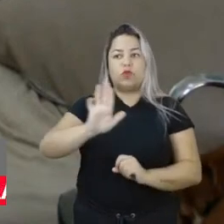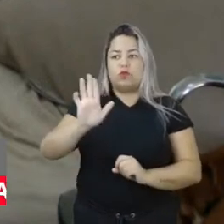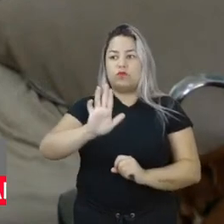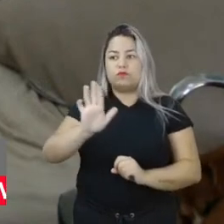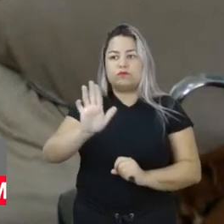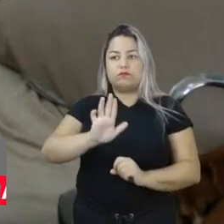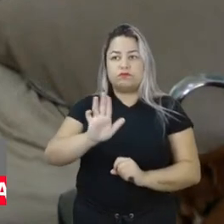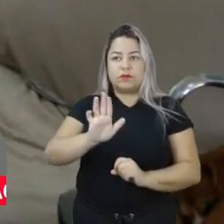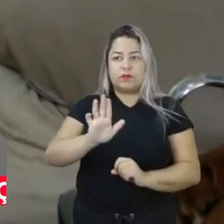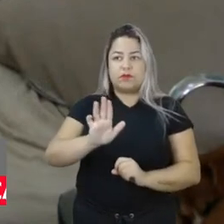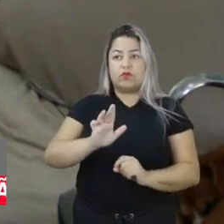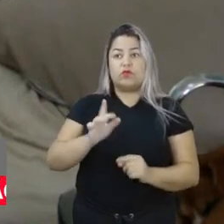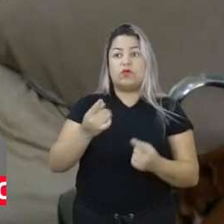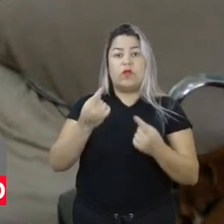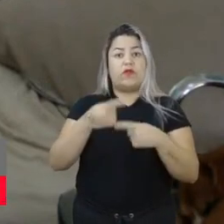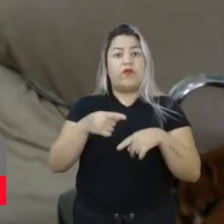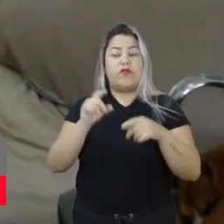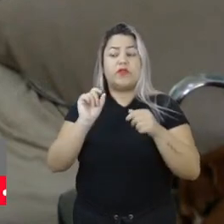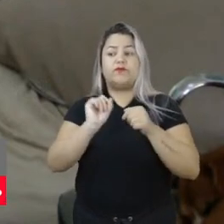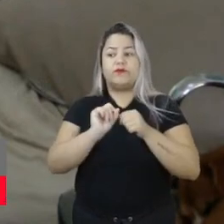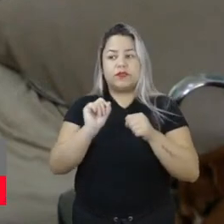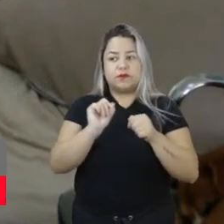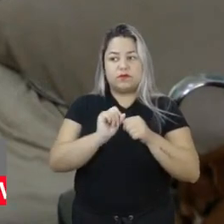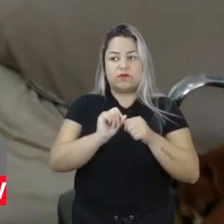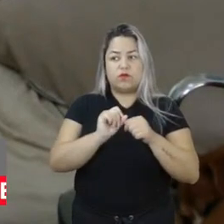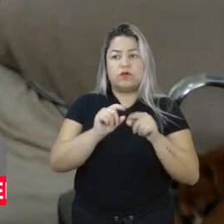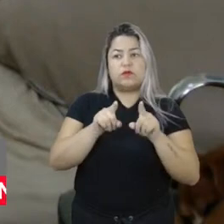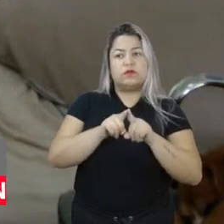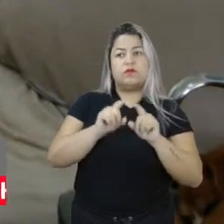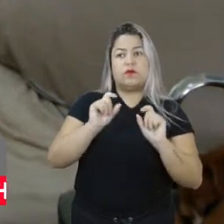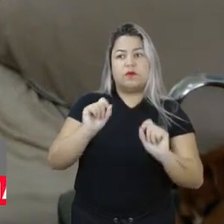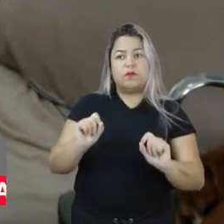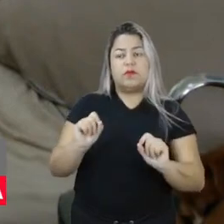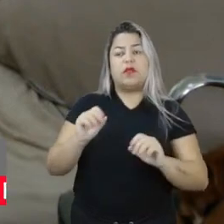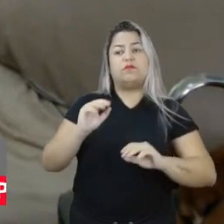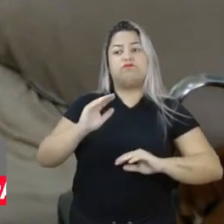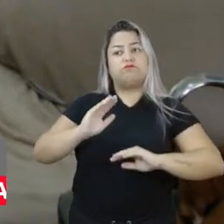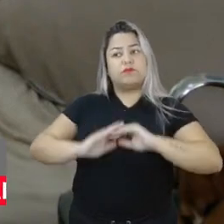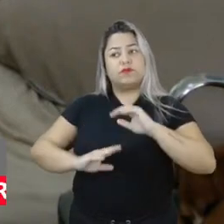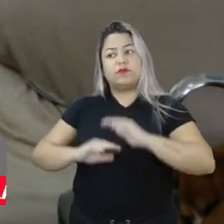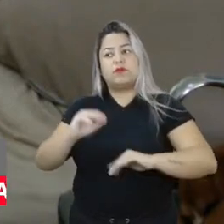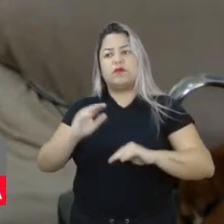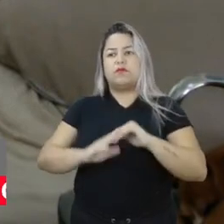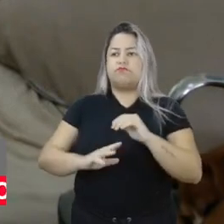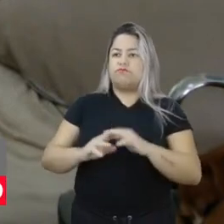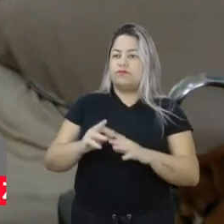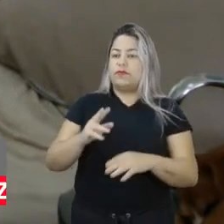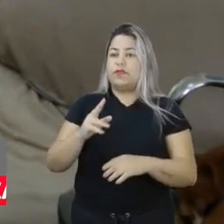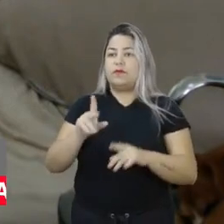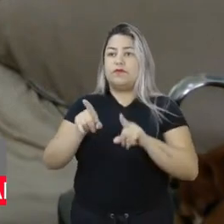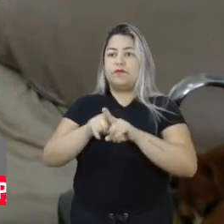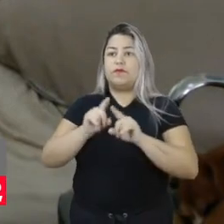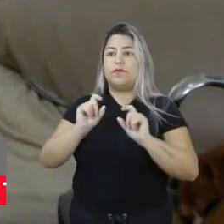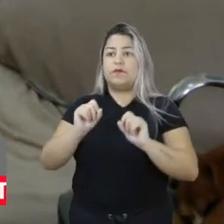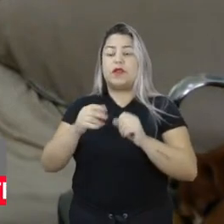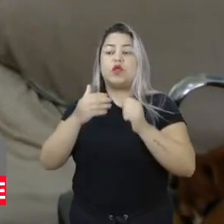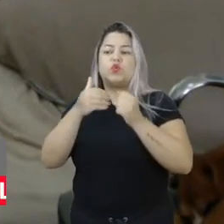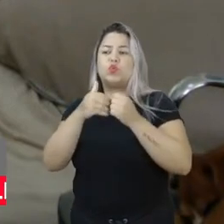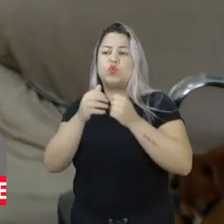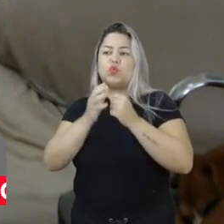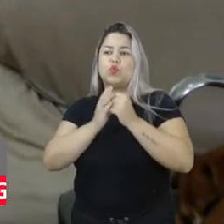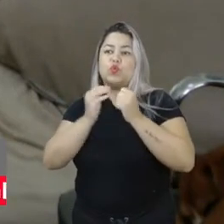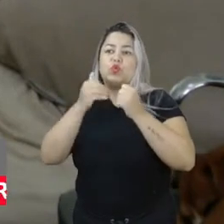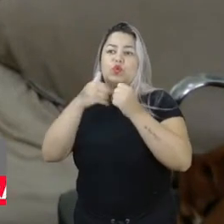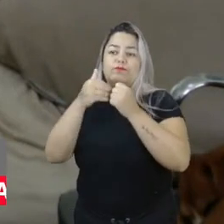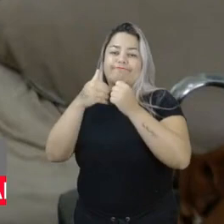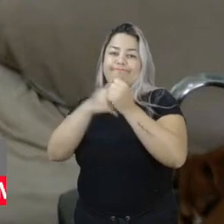Lula e fez o que o sionismo adora praticar, que é se vitimizar para esconder atrocidades